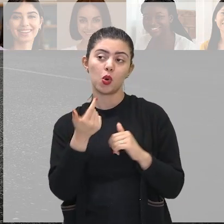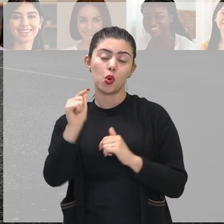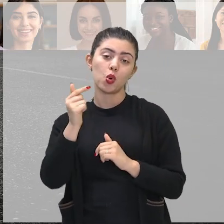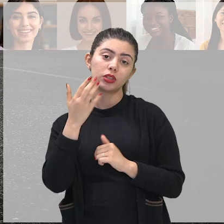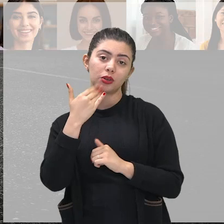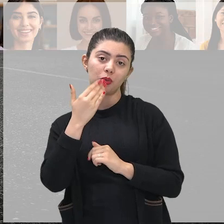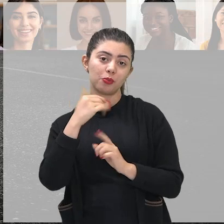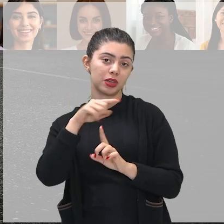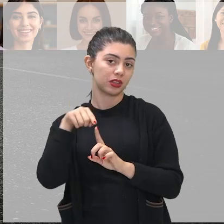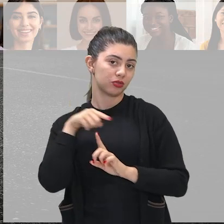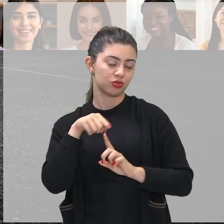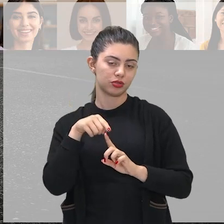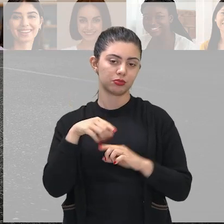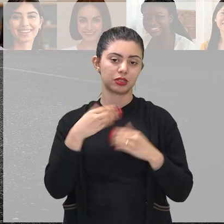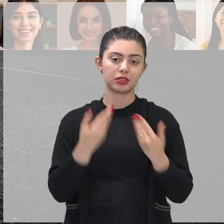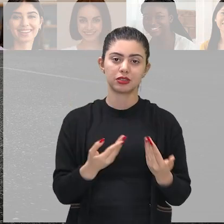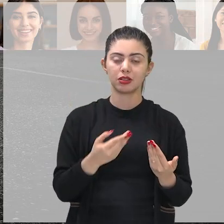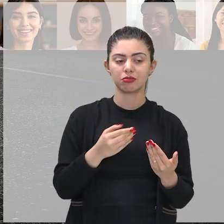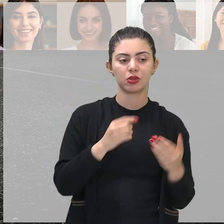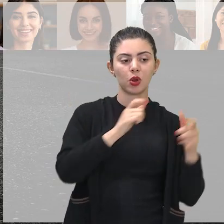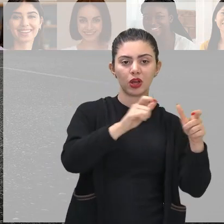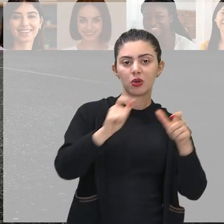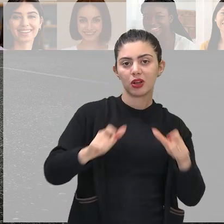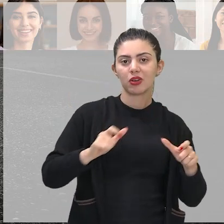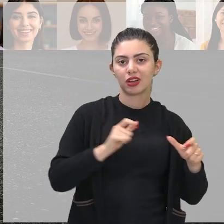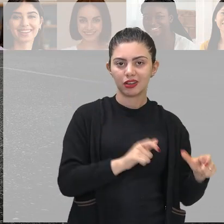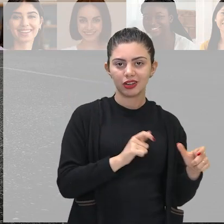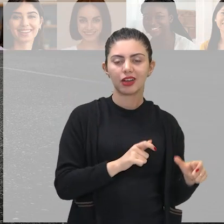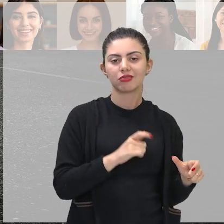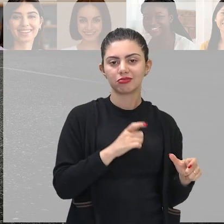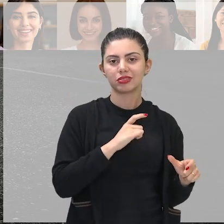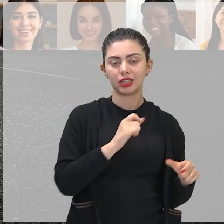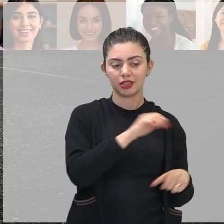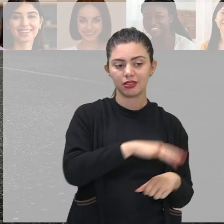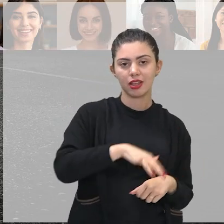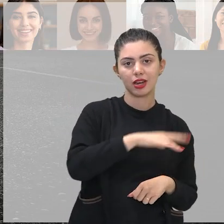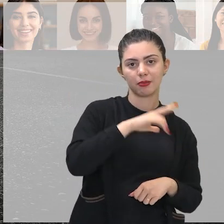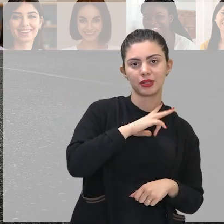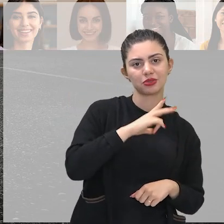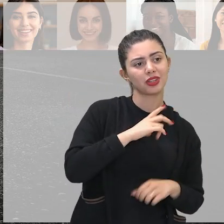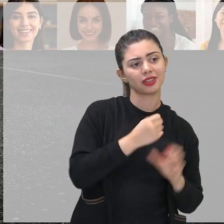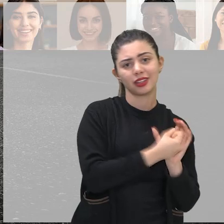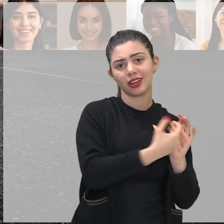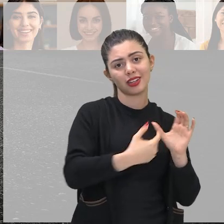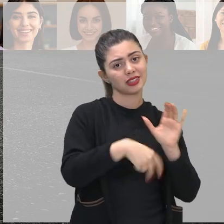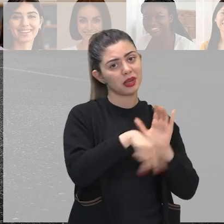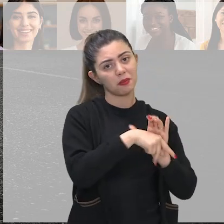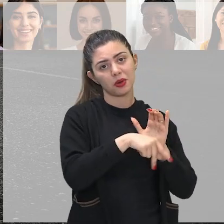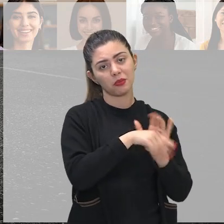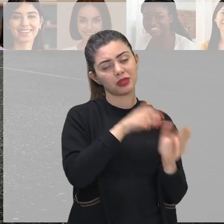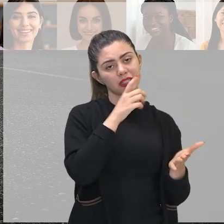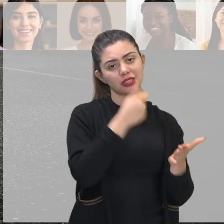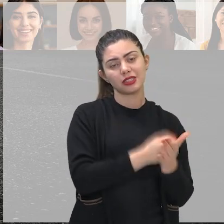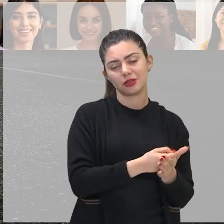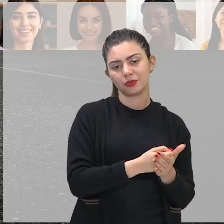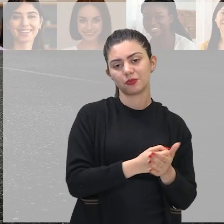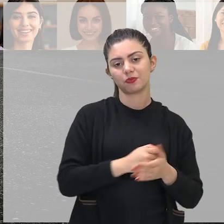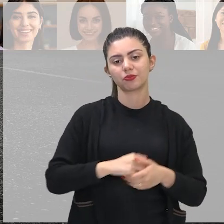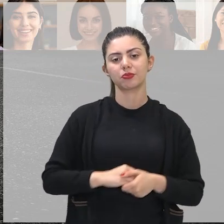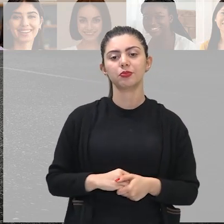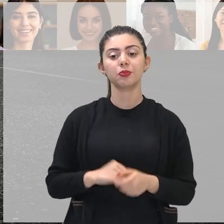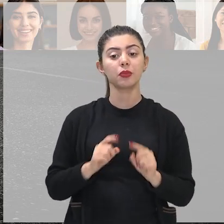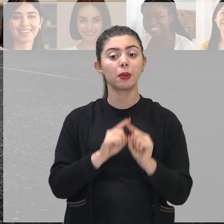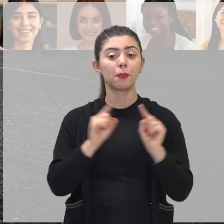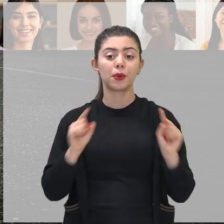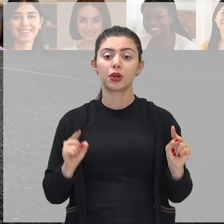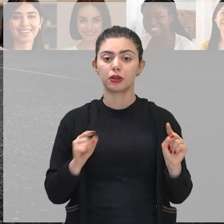de comida. Então, cada lugar na esfera privada tem suas próprias decisões, mas essas decisões